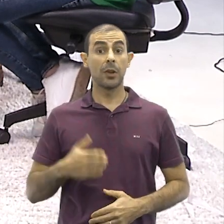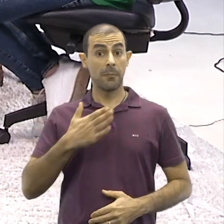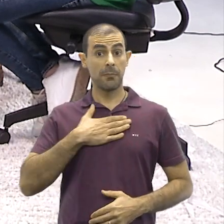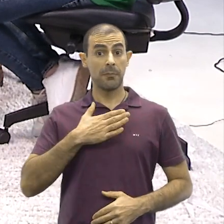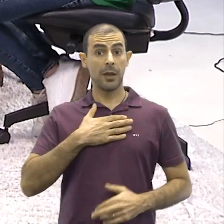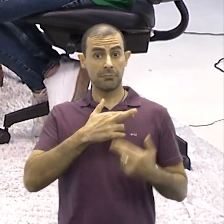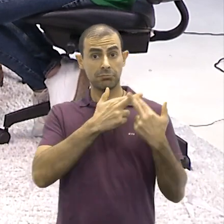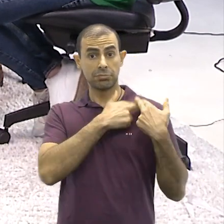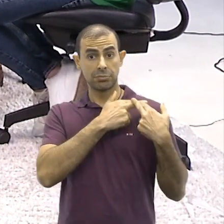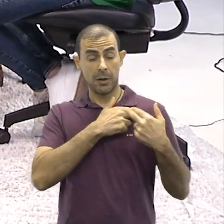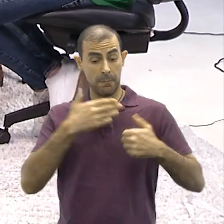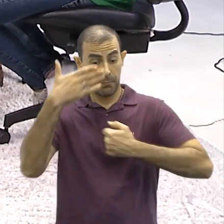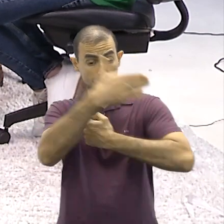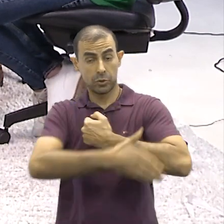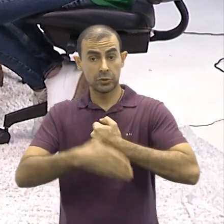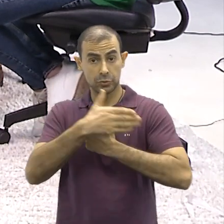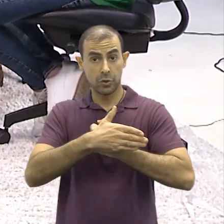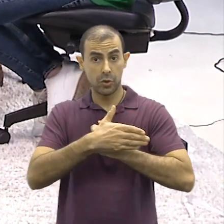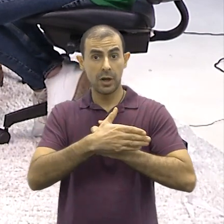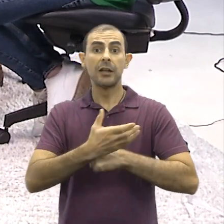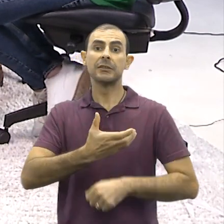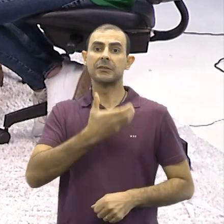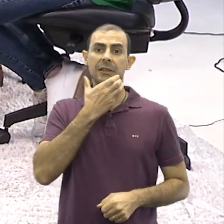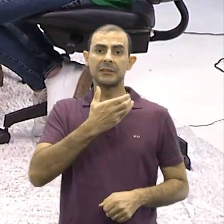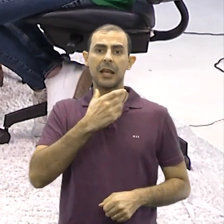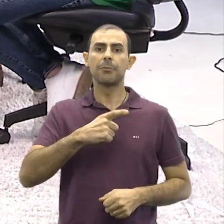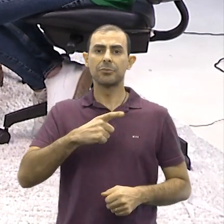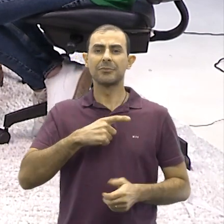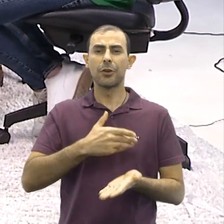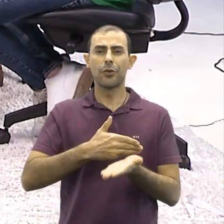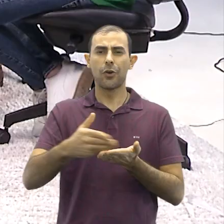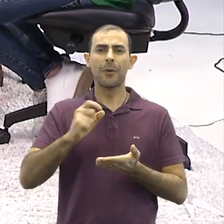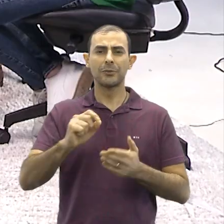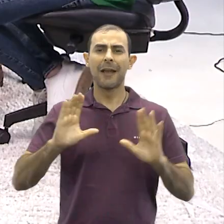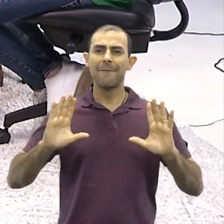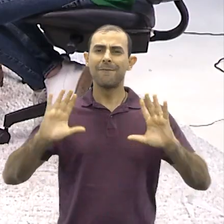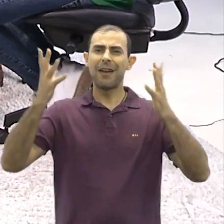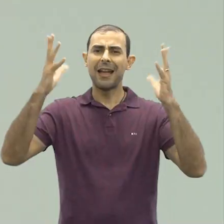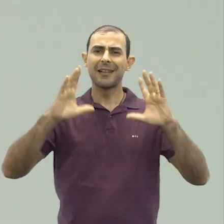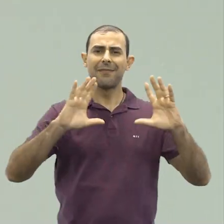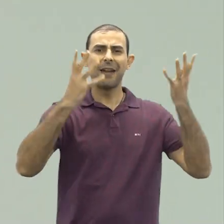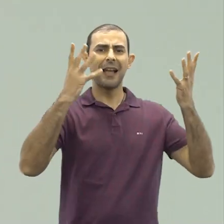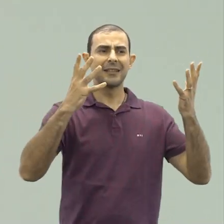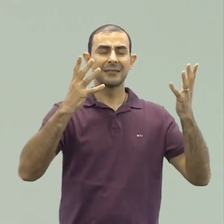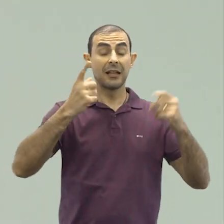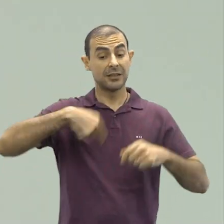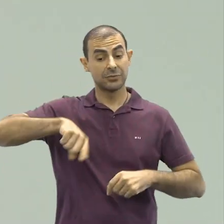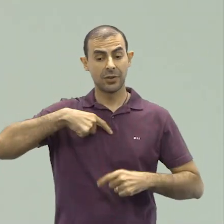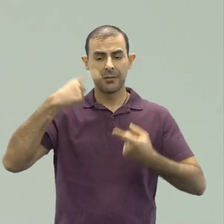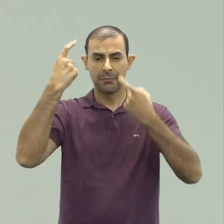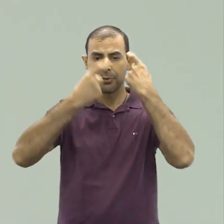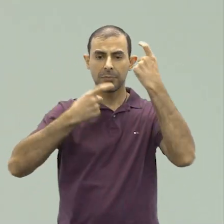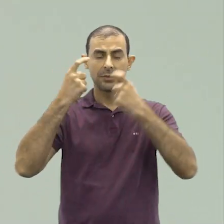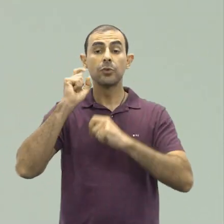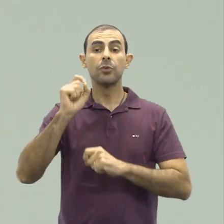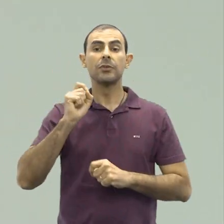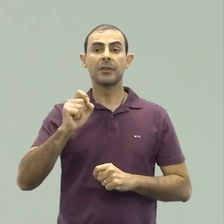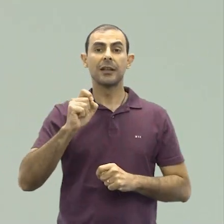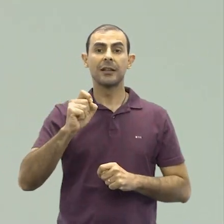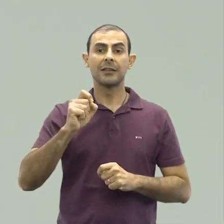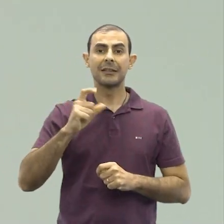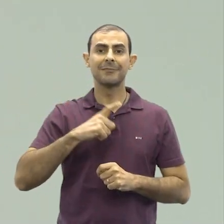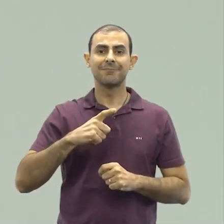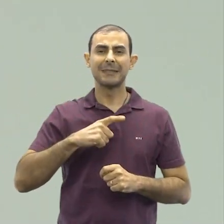Como protetor, né, de animais, dezembro vem as festividades e a gente tem uma preocupação, na verdade um transtorno